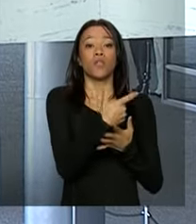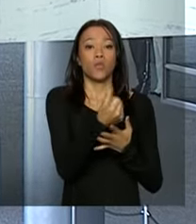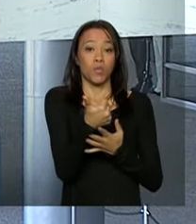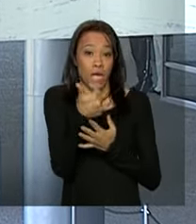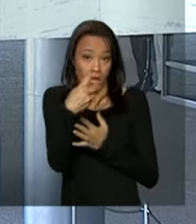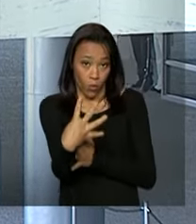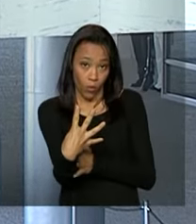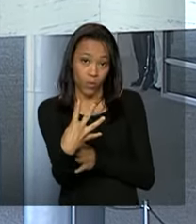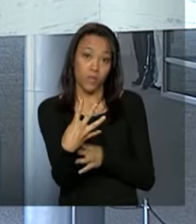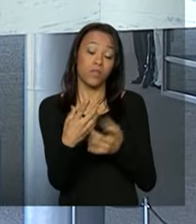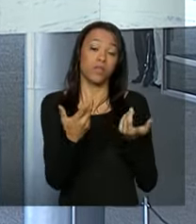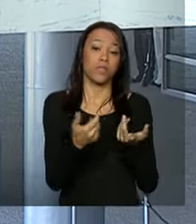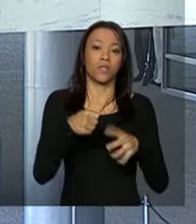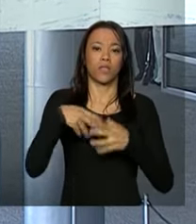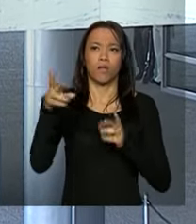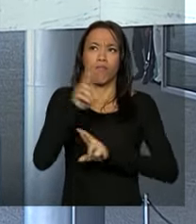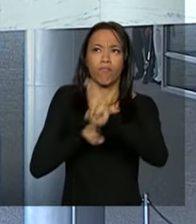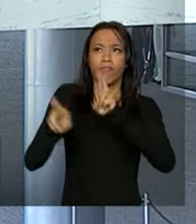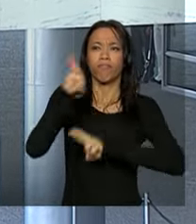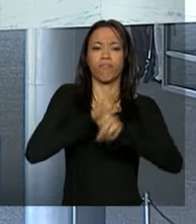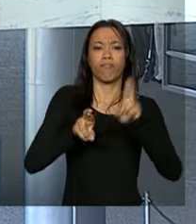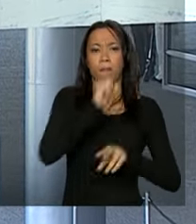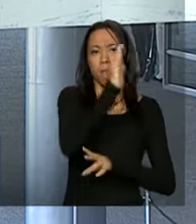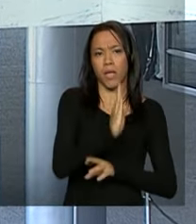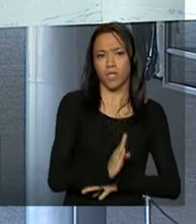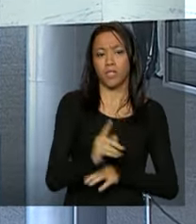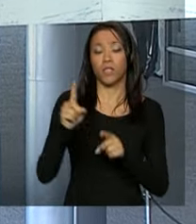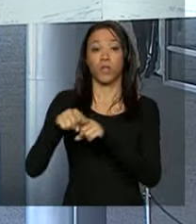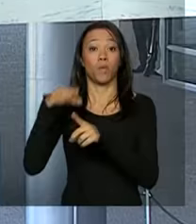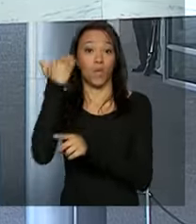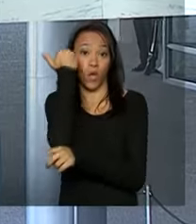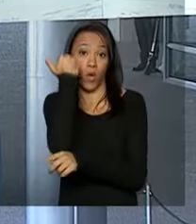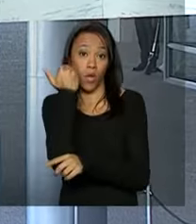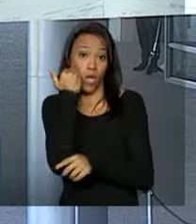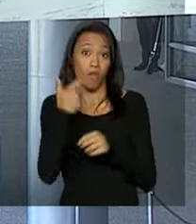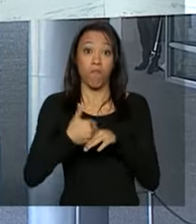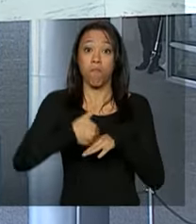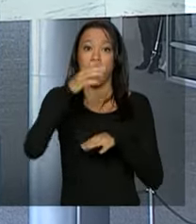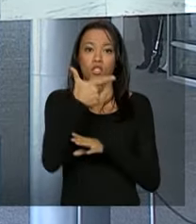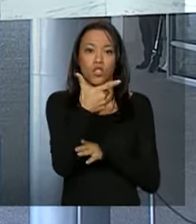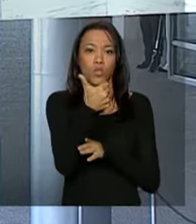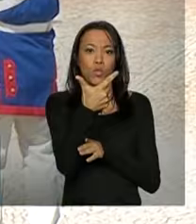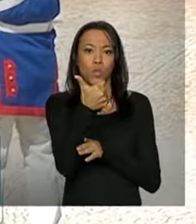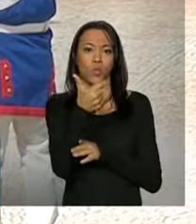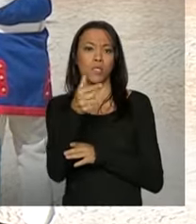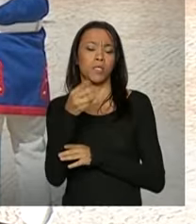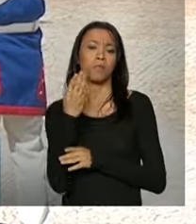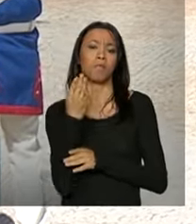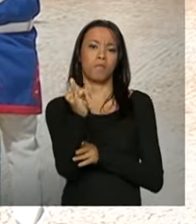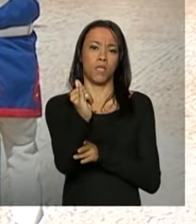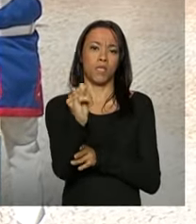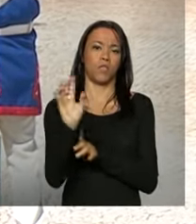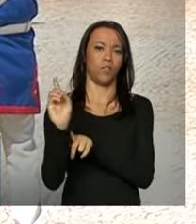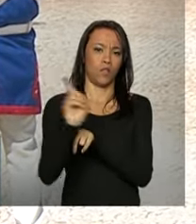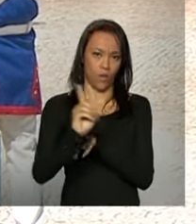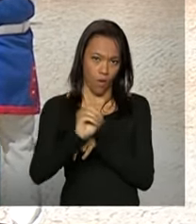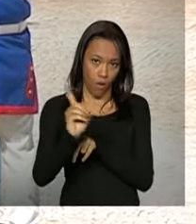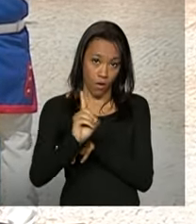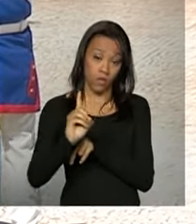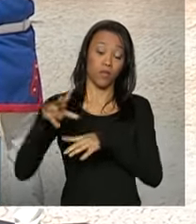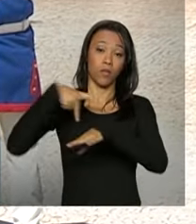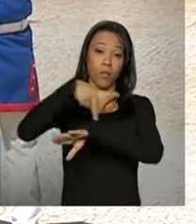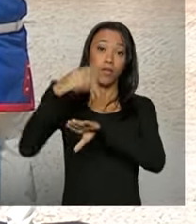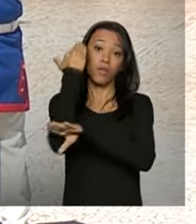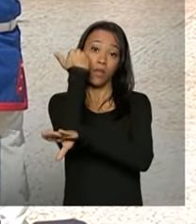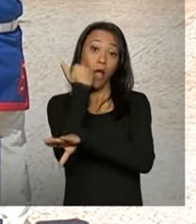intercâmbio comercial entre Brasil e Coreia foi de 12 bilhões de dólares, o que posicionou a República da Coreia